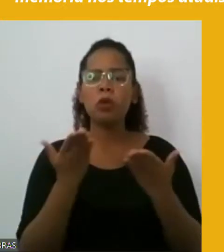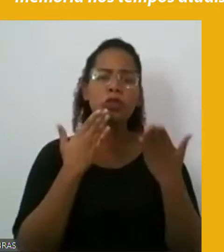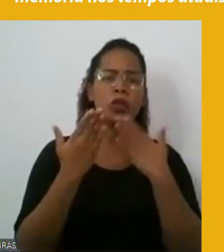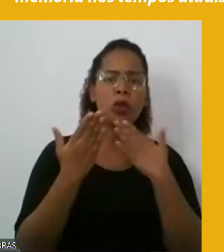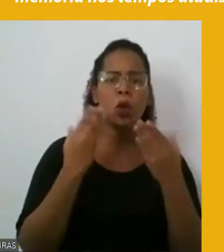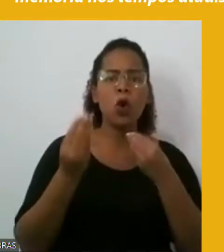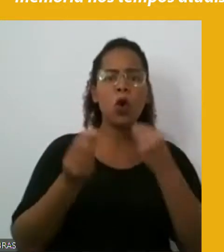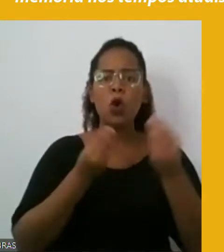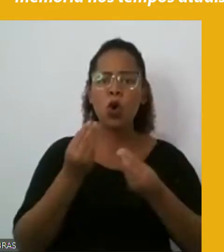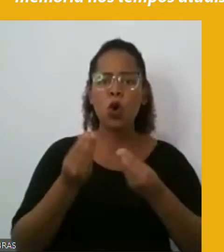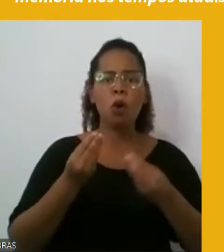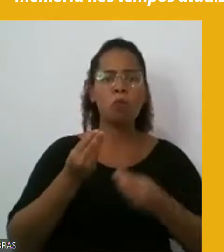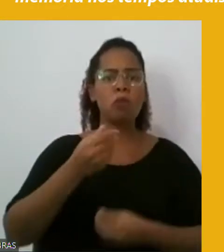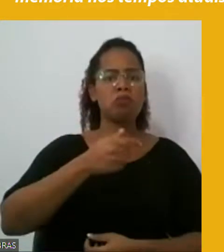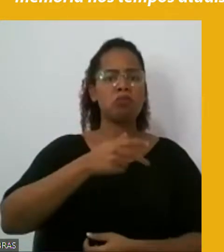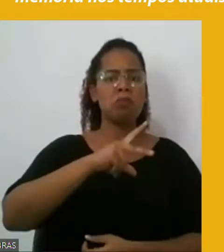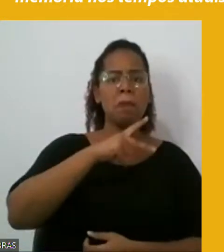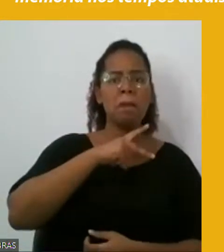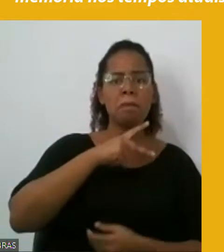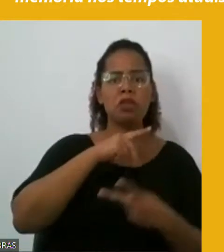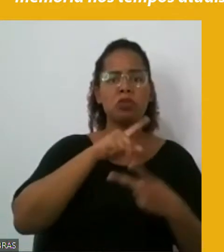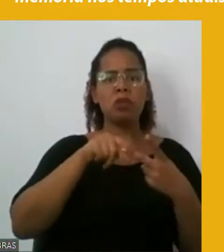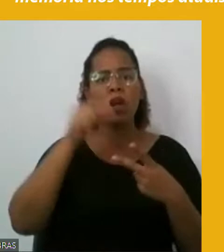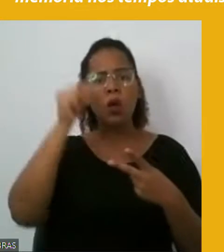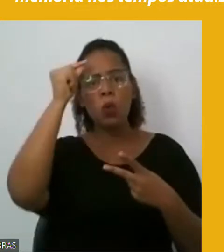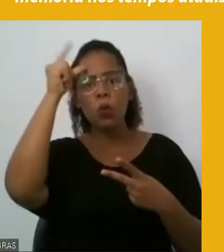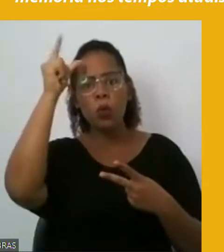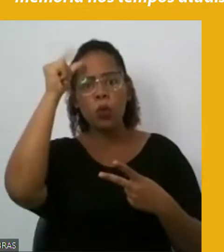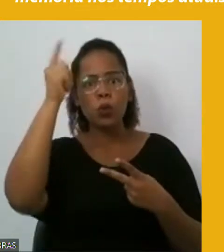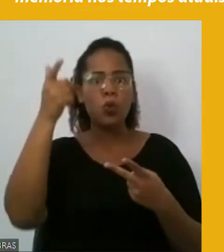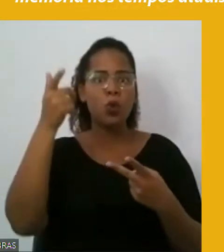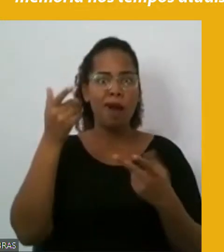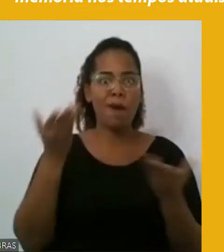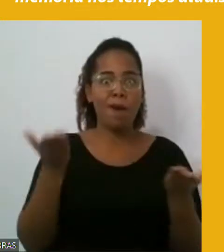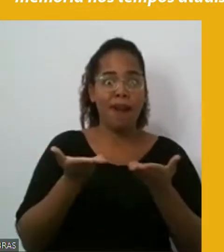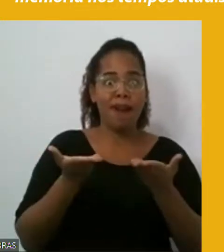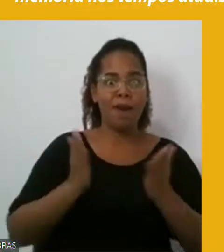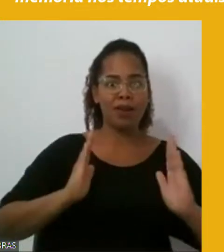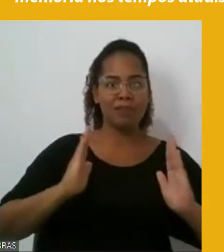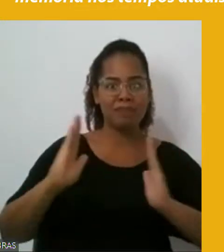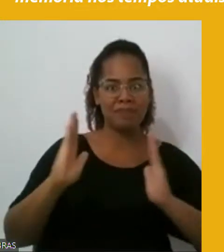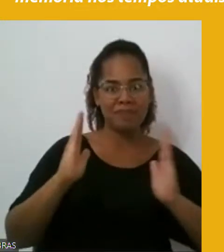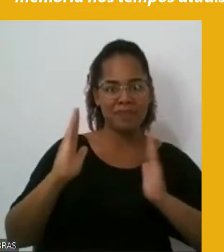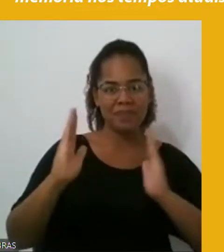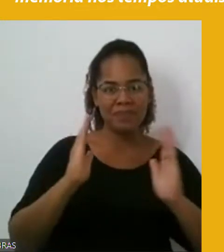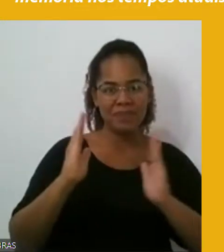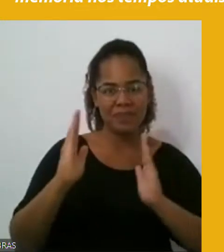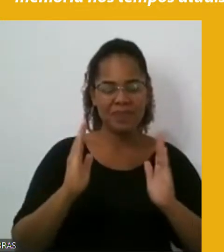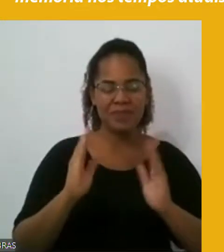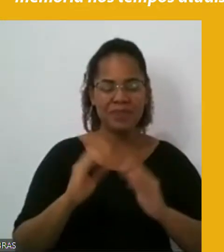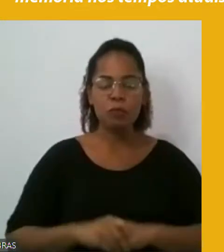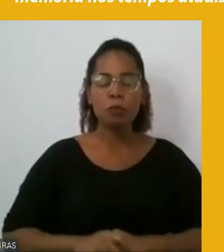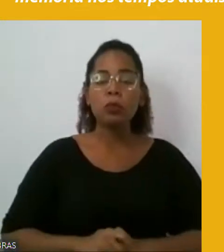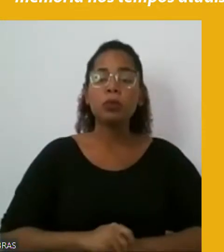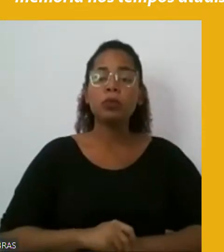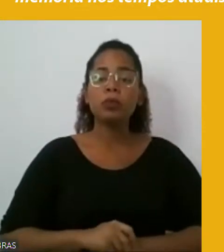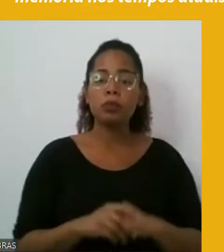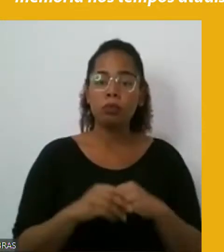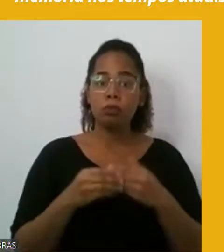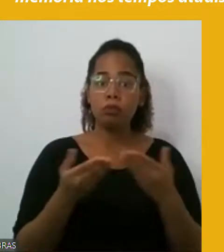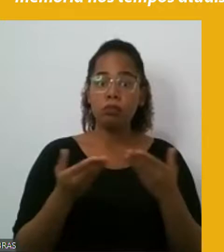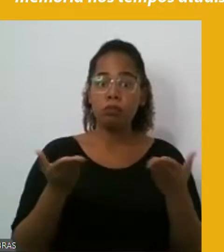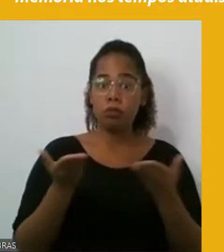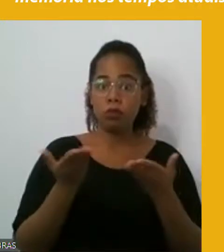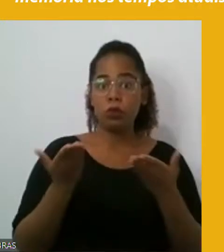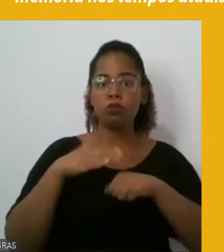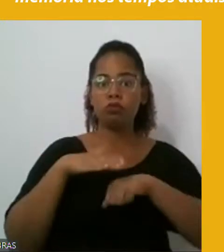cultural dessa nosso presente recente. Esse encontro, então, conta com uma conversa entre